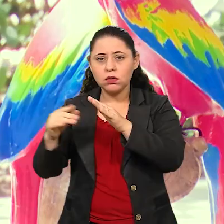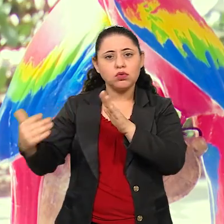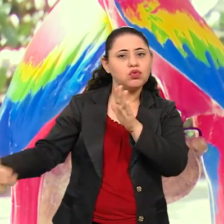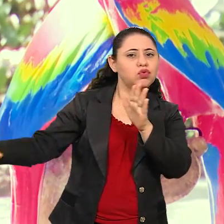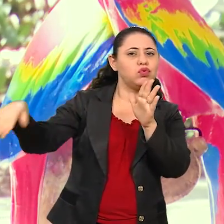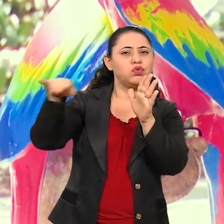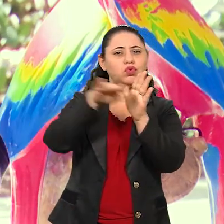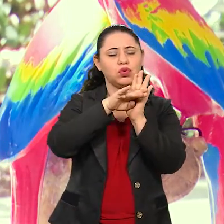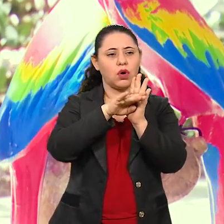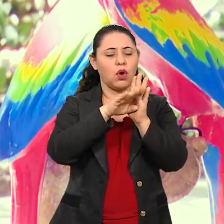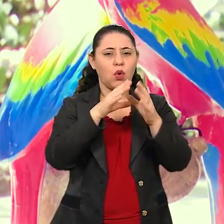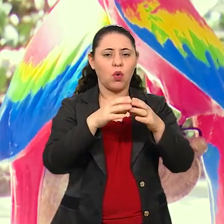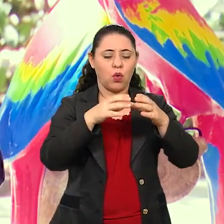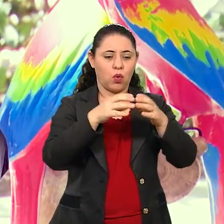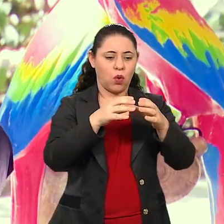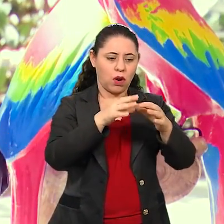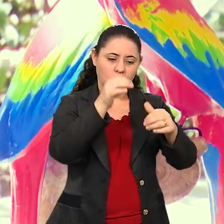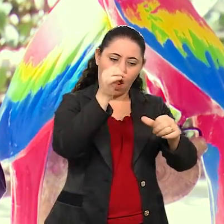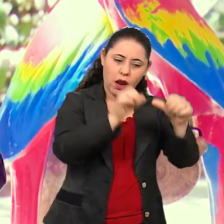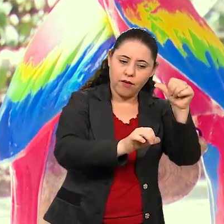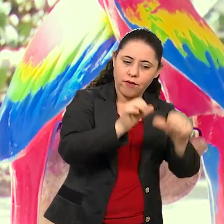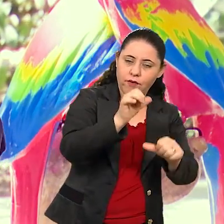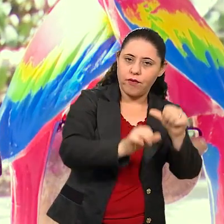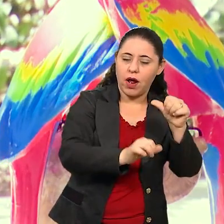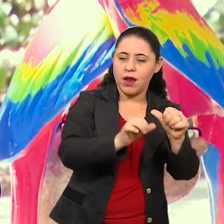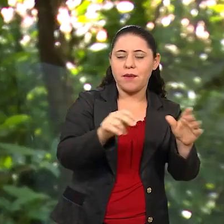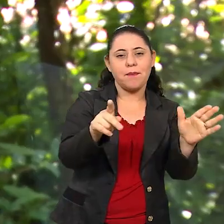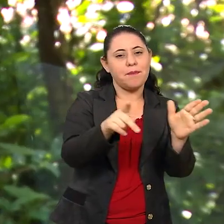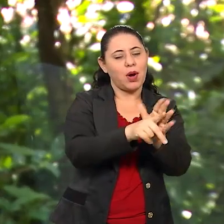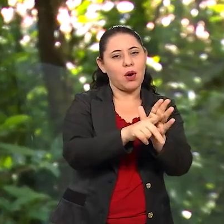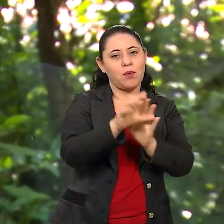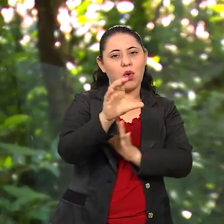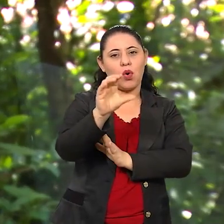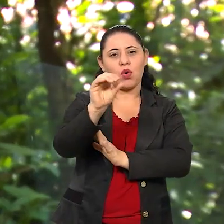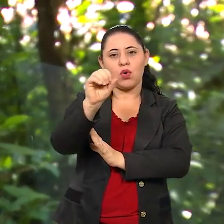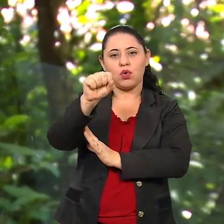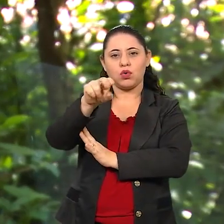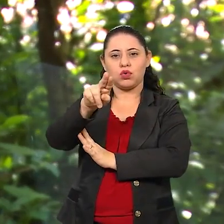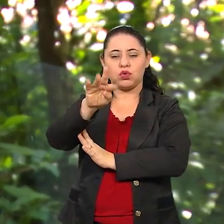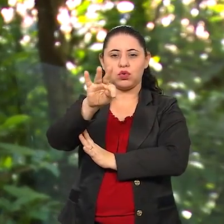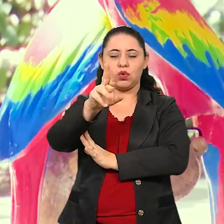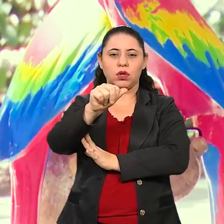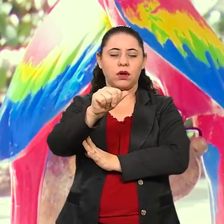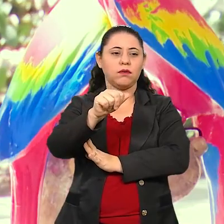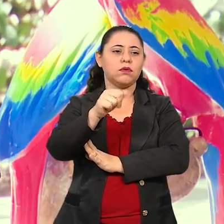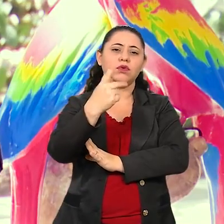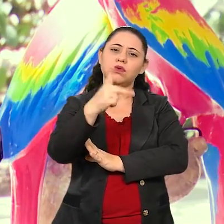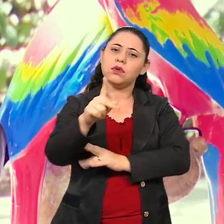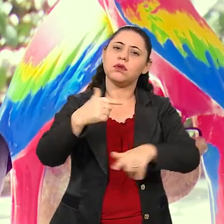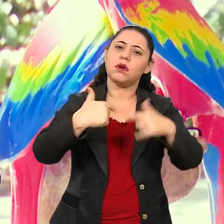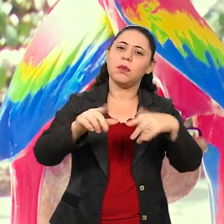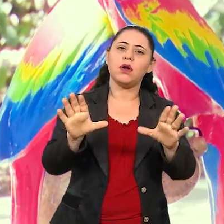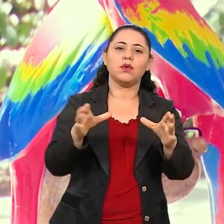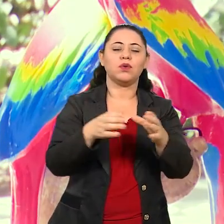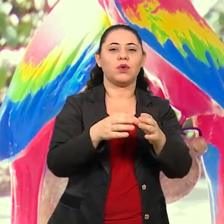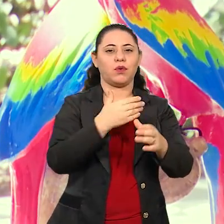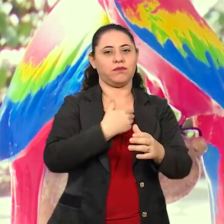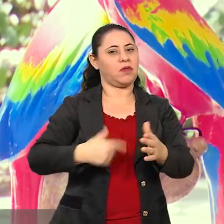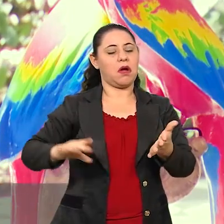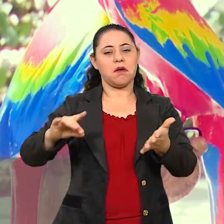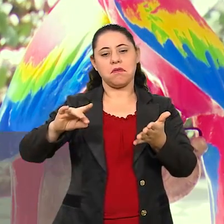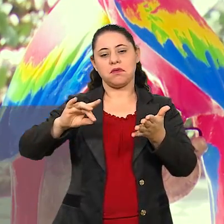tudo passa dentro dessa consultoria a gente é muito grato também a você a sua equipe é o belo trabalho